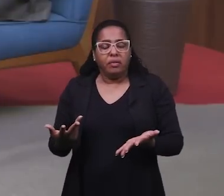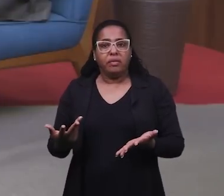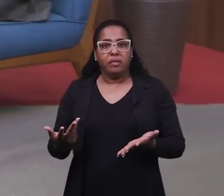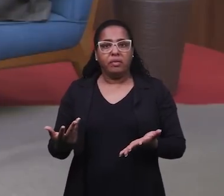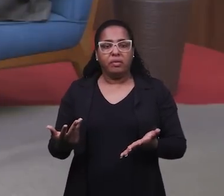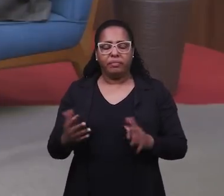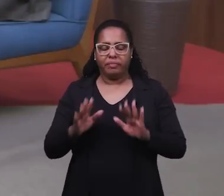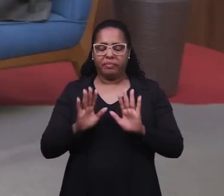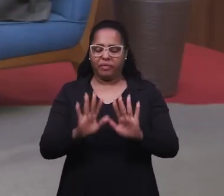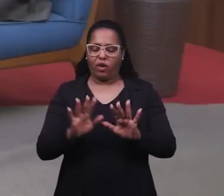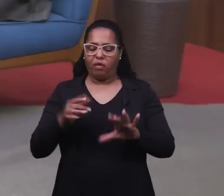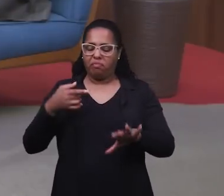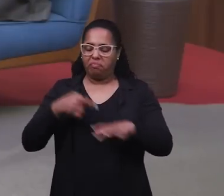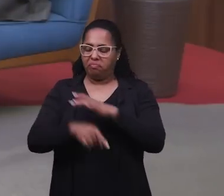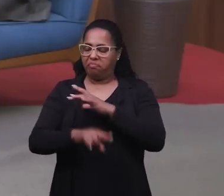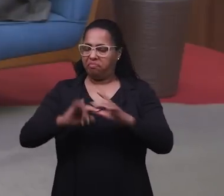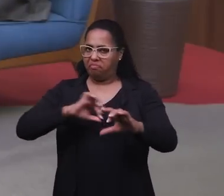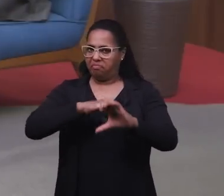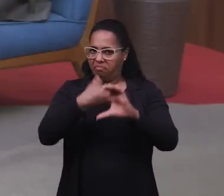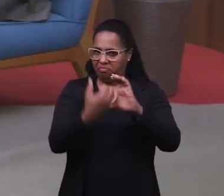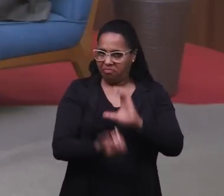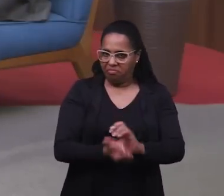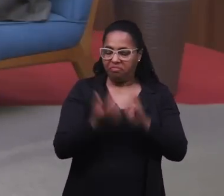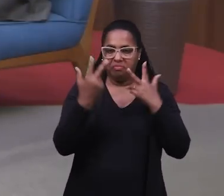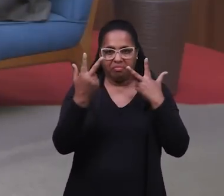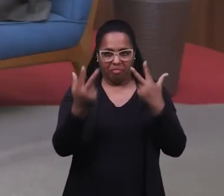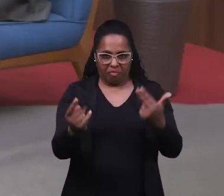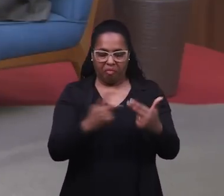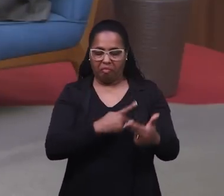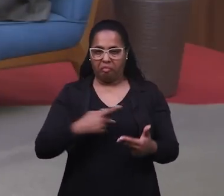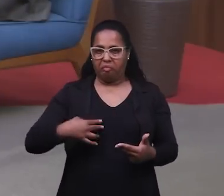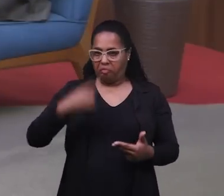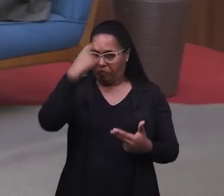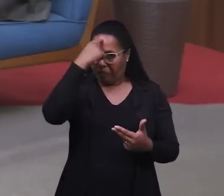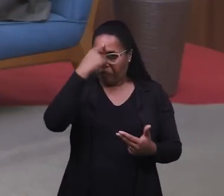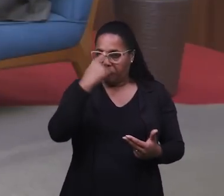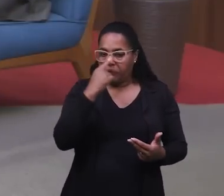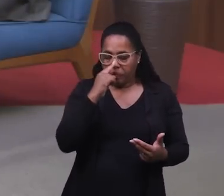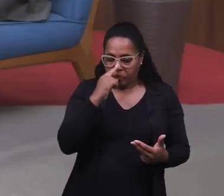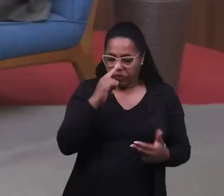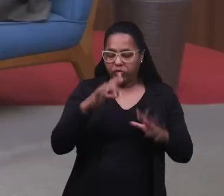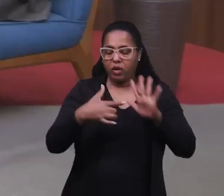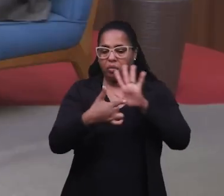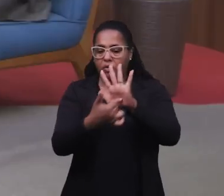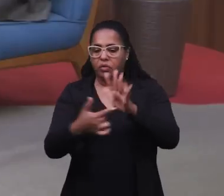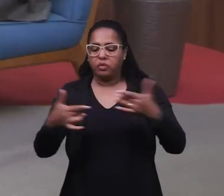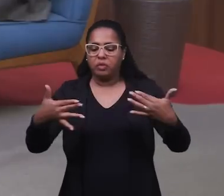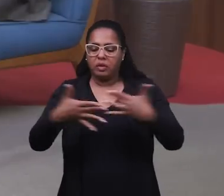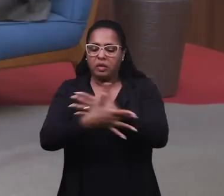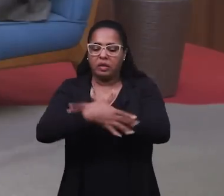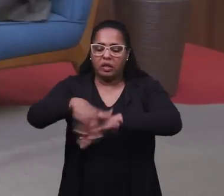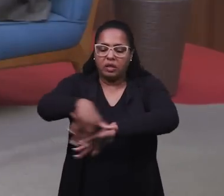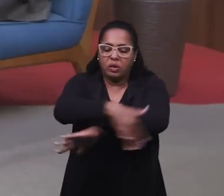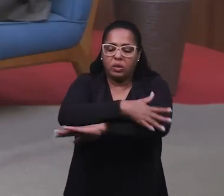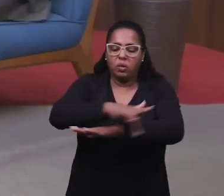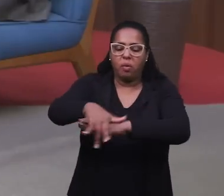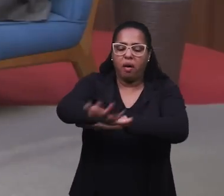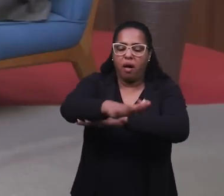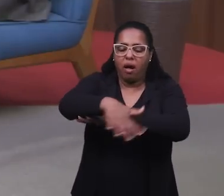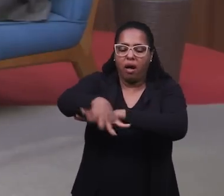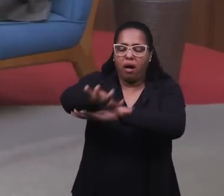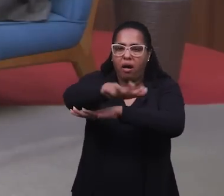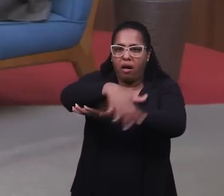queria aprofundar esse aspecto exatamente que o Daniel já comentou, das cidades,